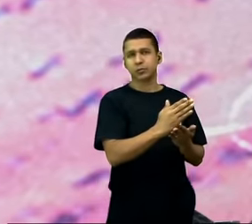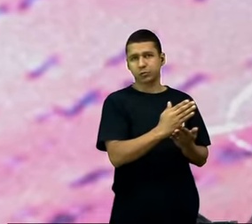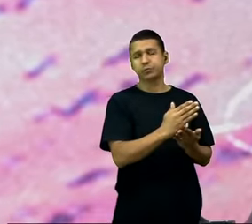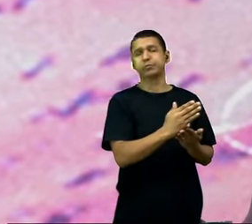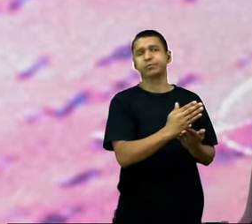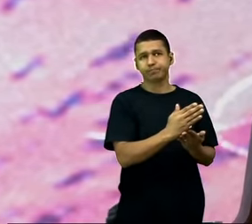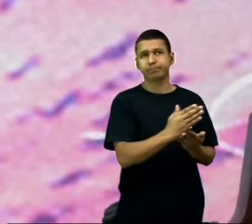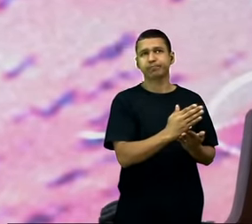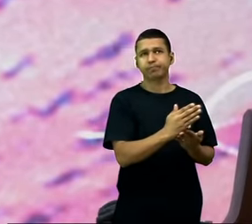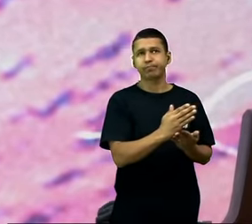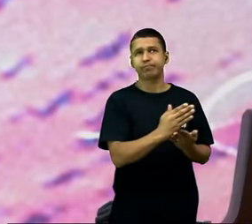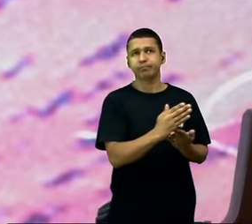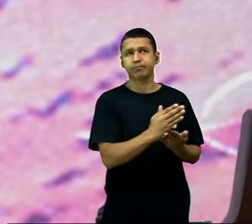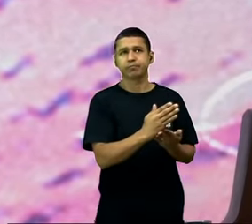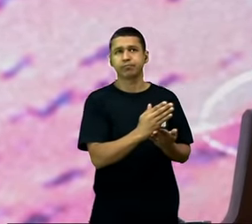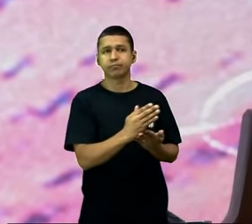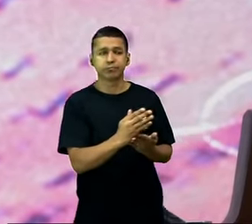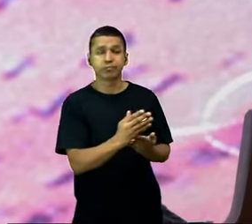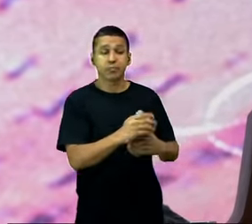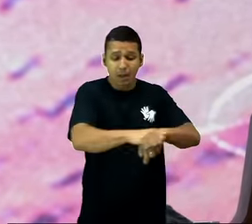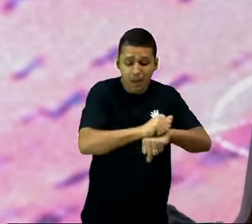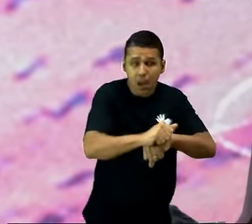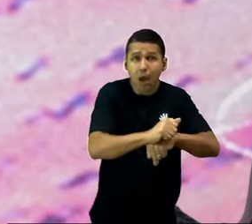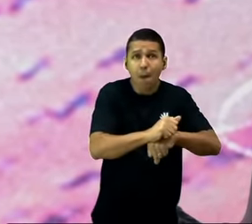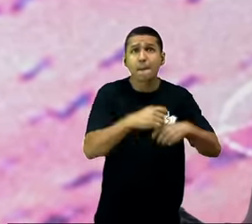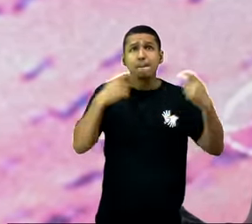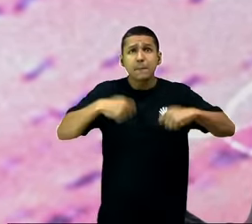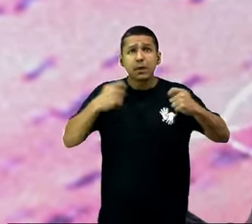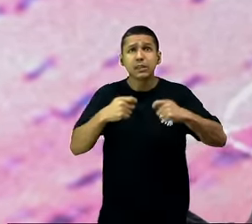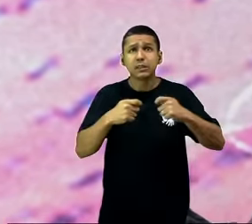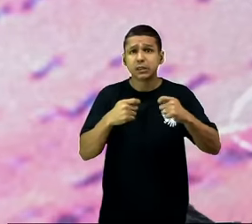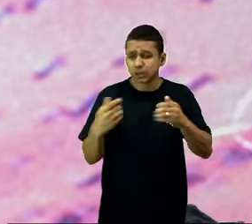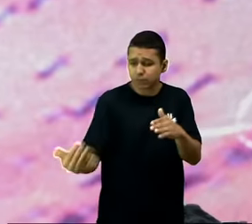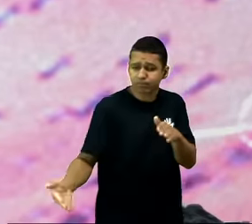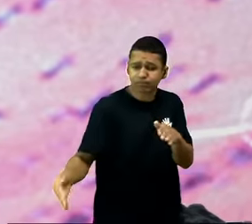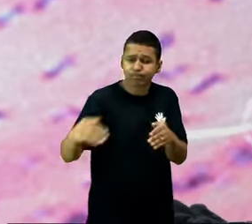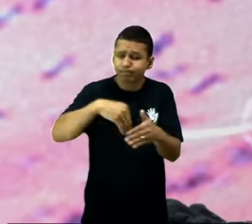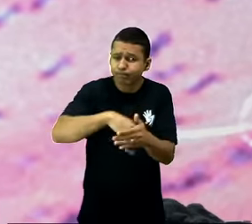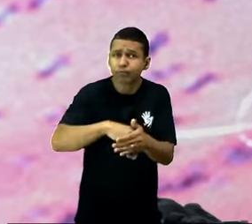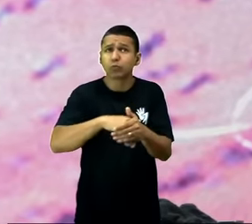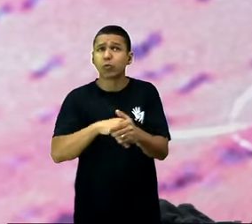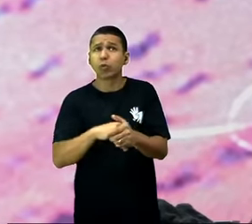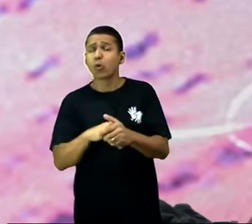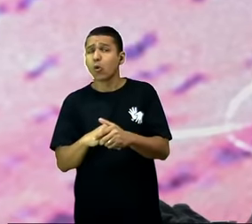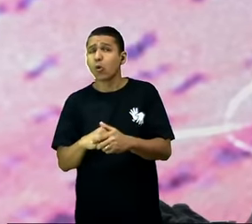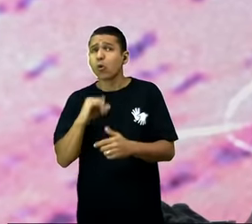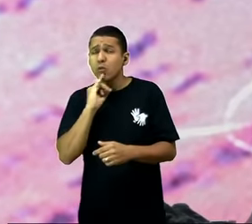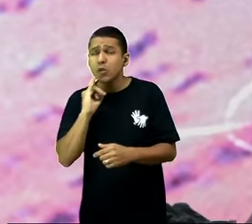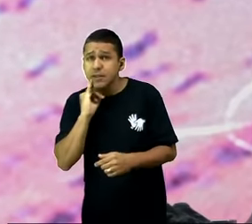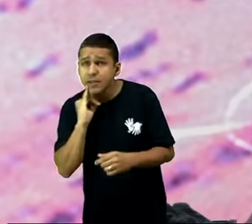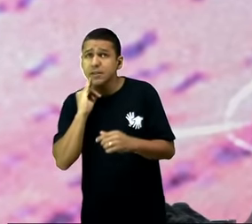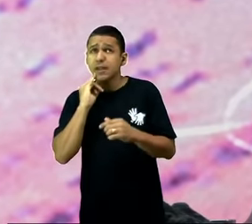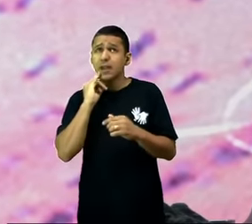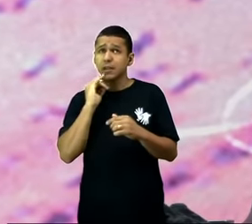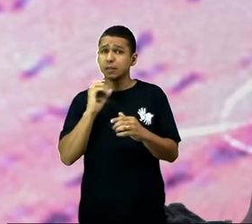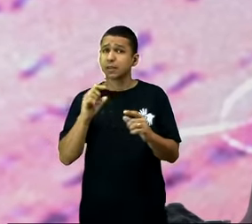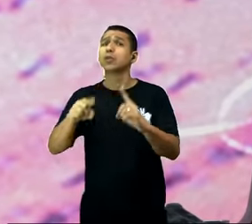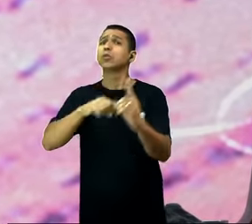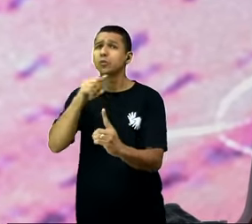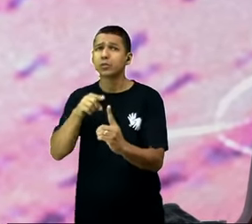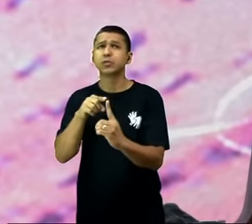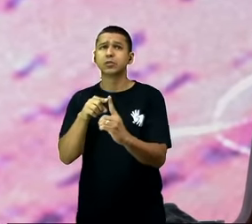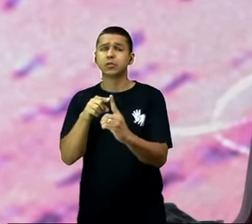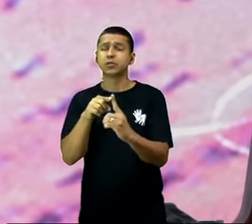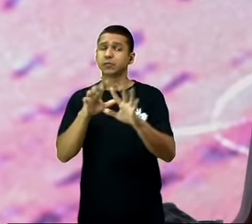Abraão precisa incluir Isaac na missão, mas ele está distraído com a promessa. Escute, cuidado